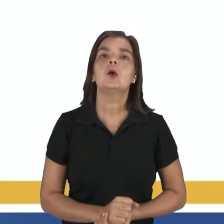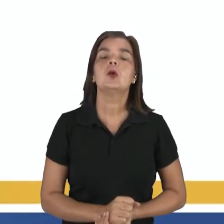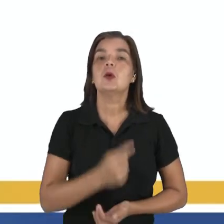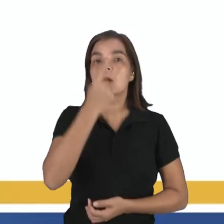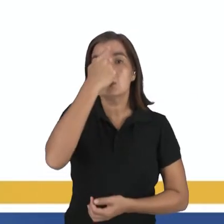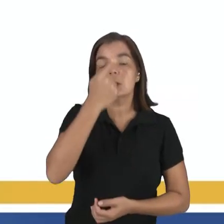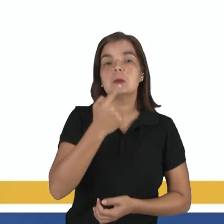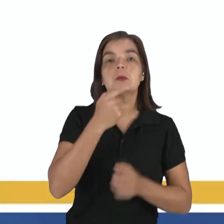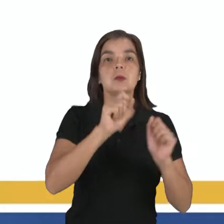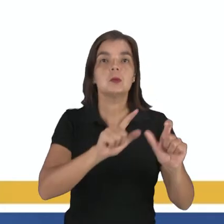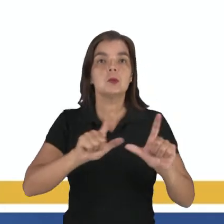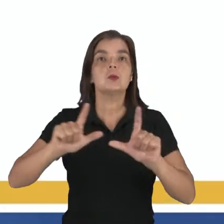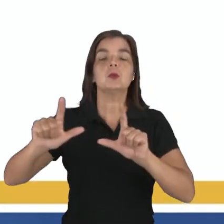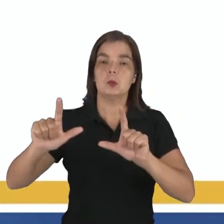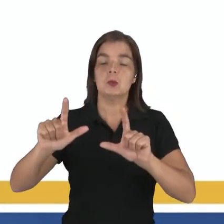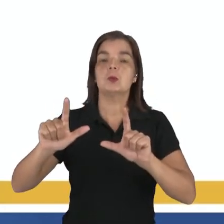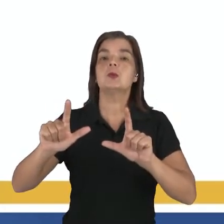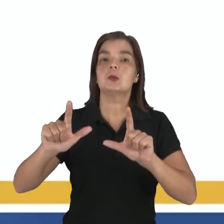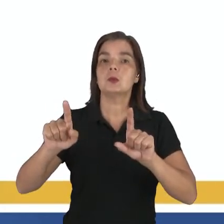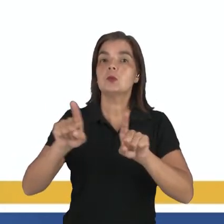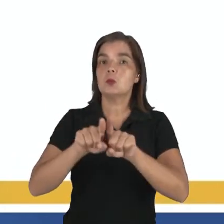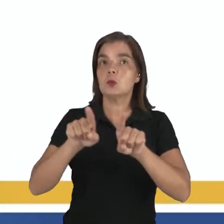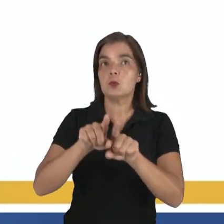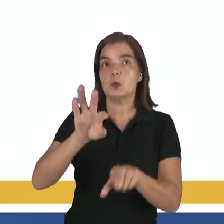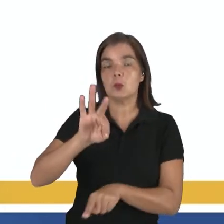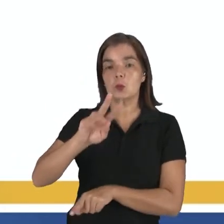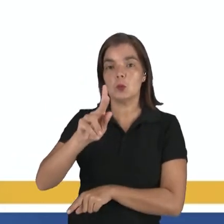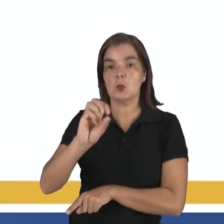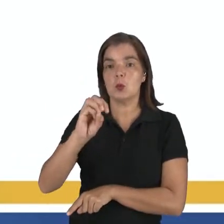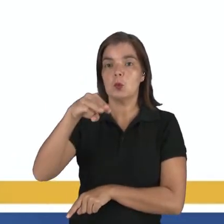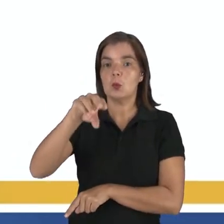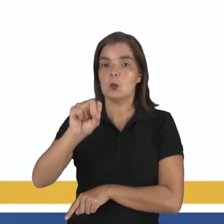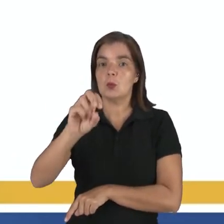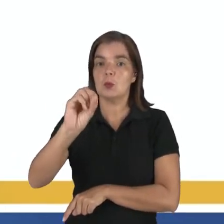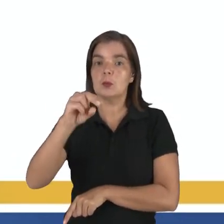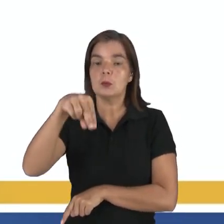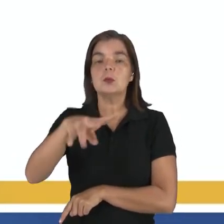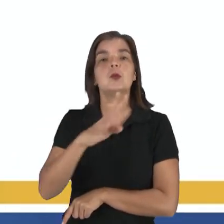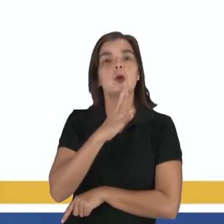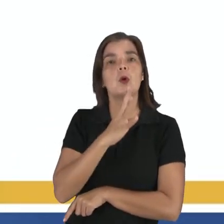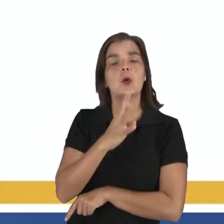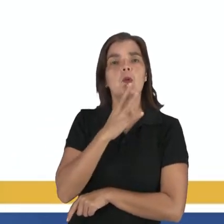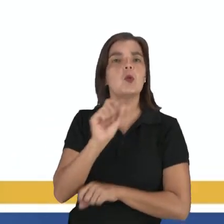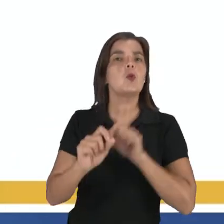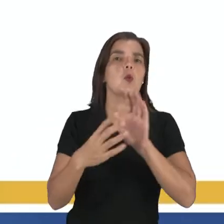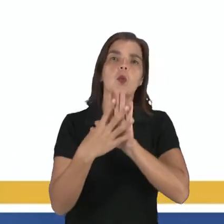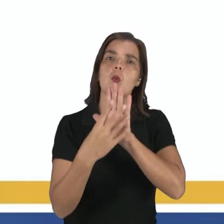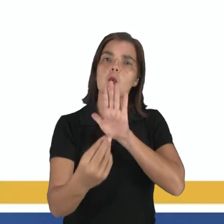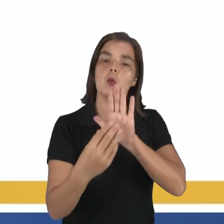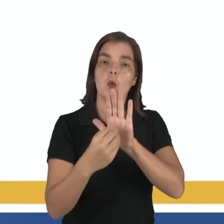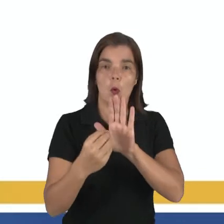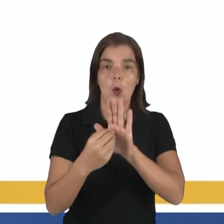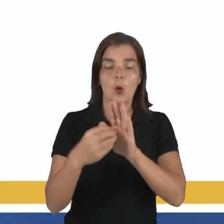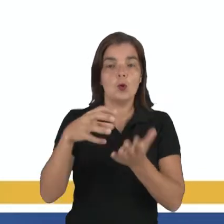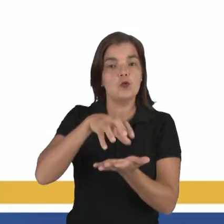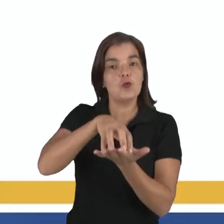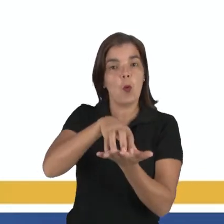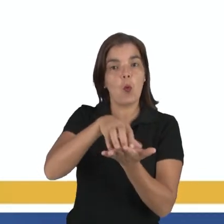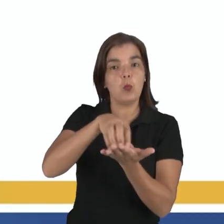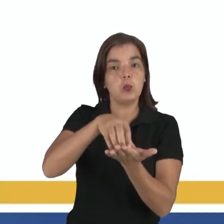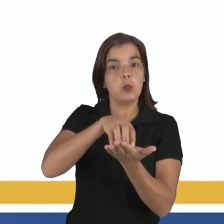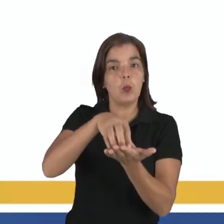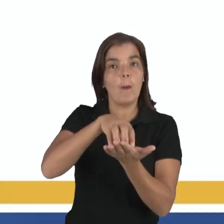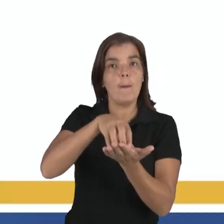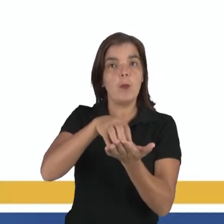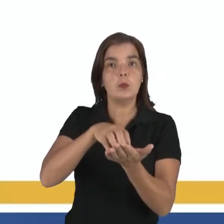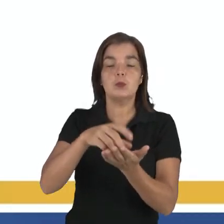a imagem do modelo atômico de Thomson que ele propôs, e ele é conhecido como modelo do pudim de passas.